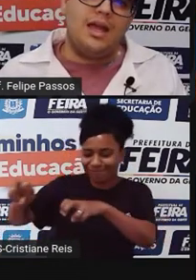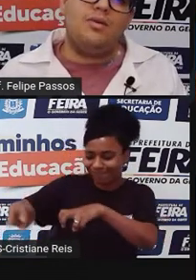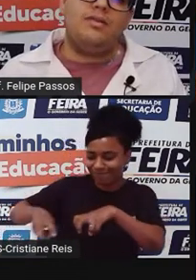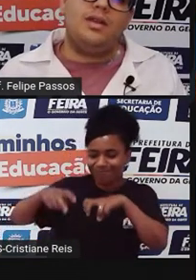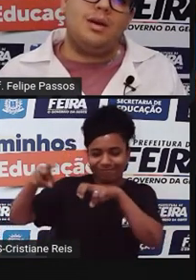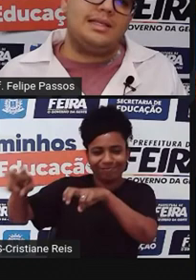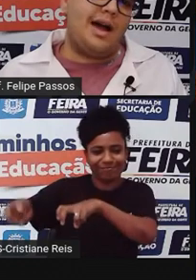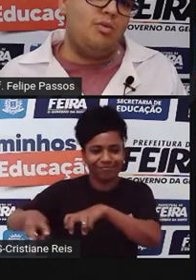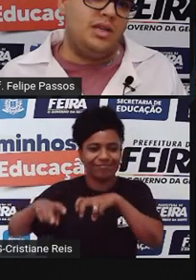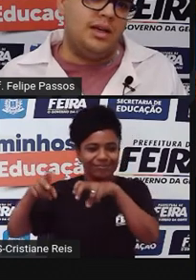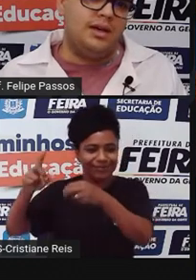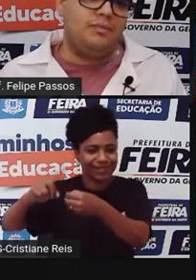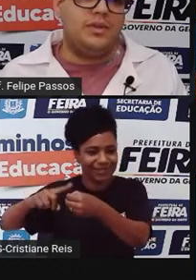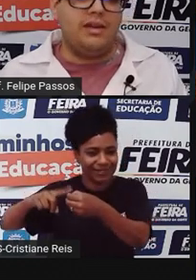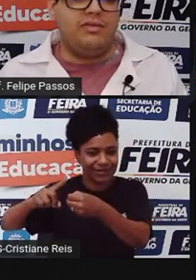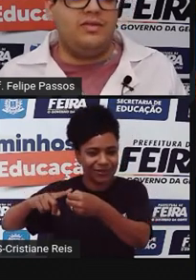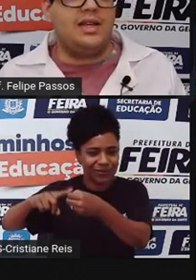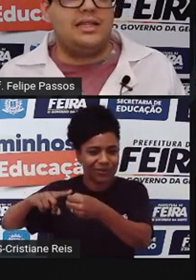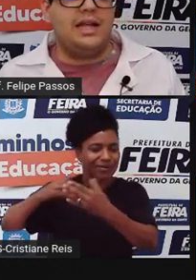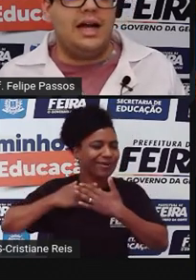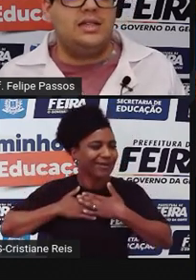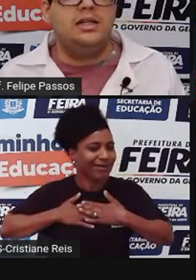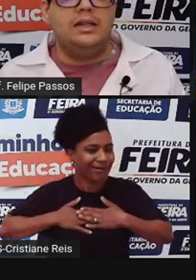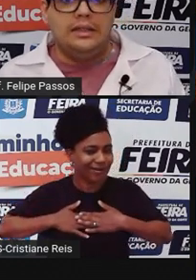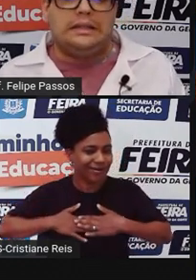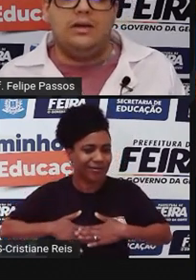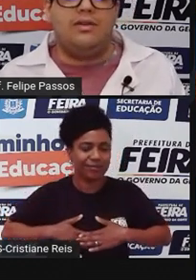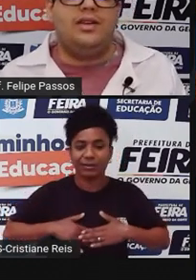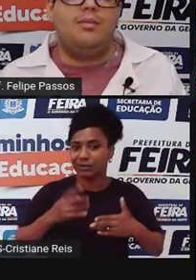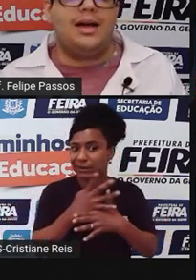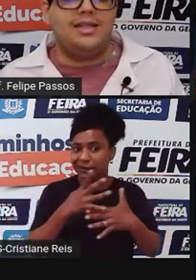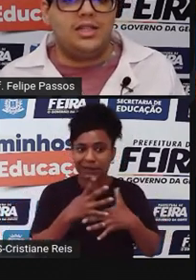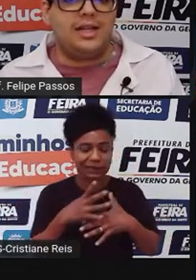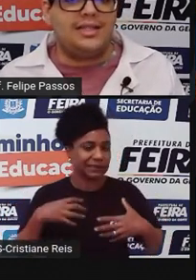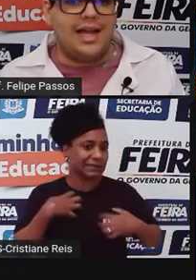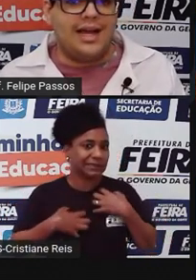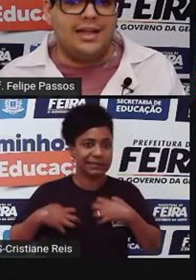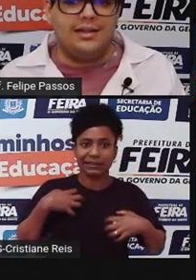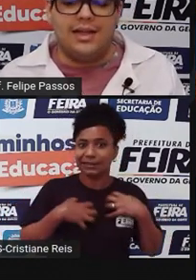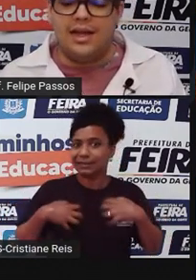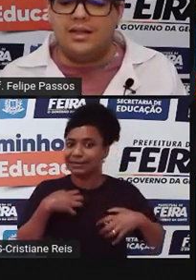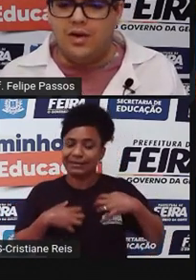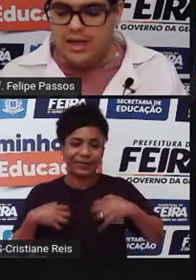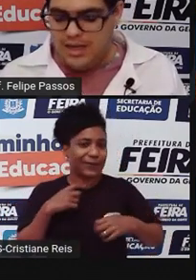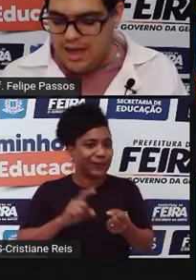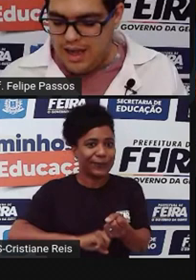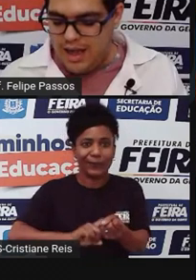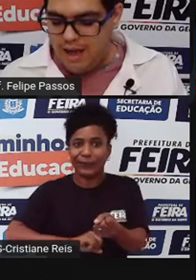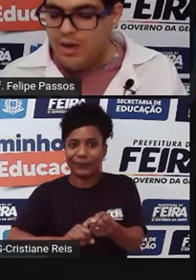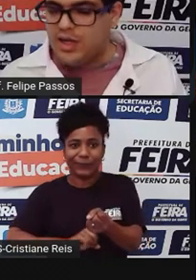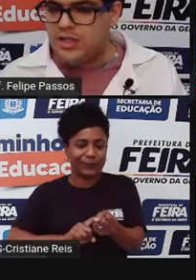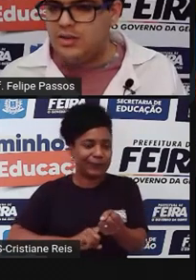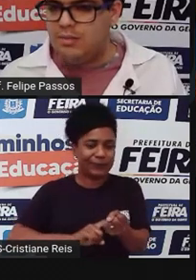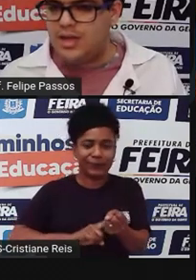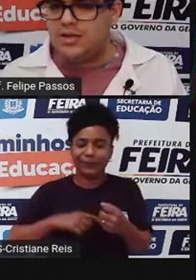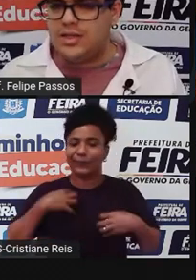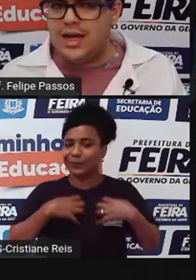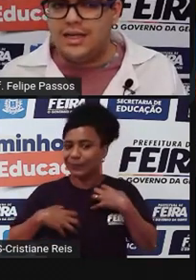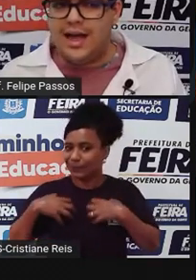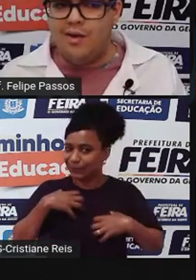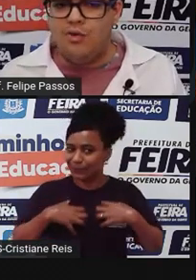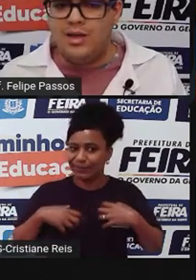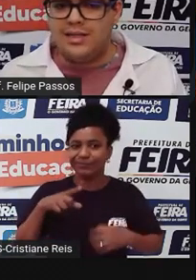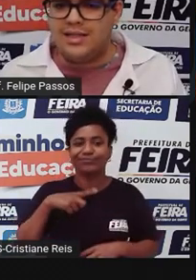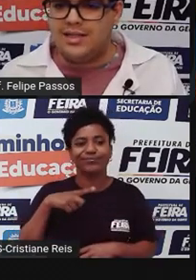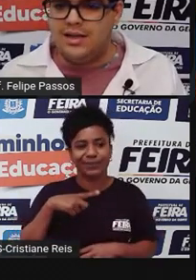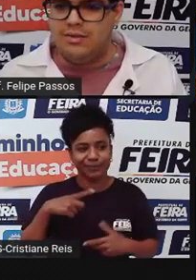ela tem uma vida mais calminha quem vive na cidade tem uma vida mais estressada né Então aí é uma questão também